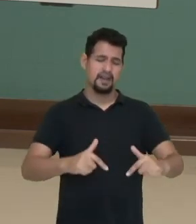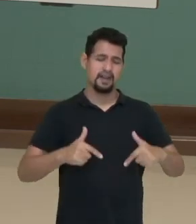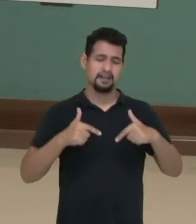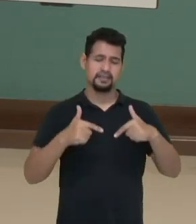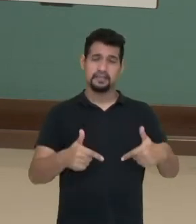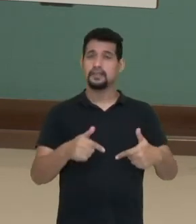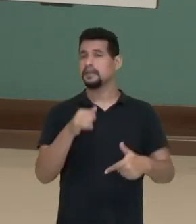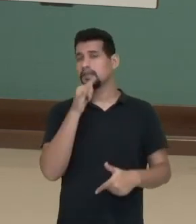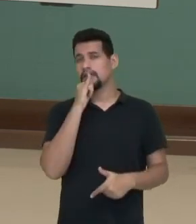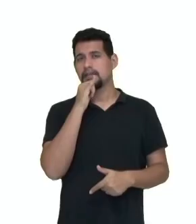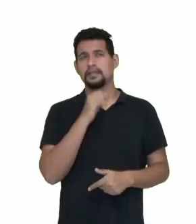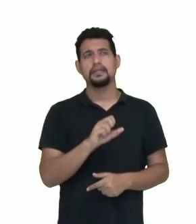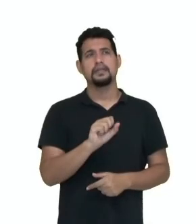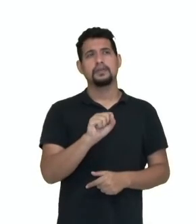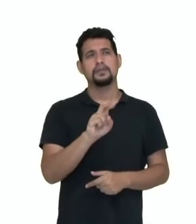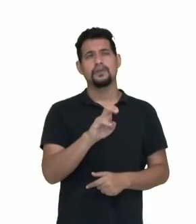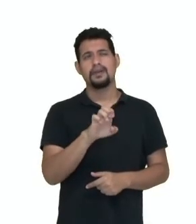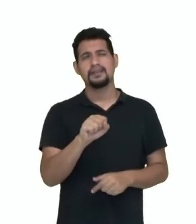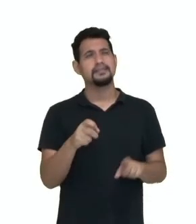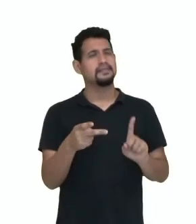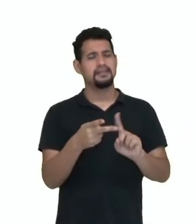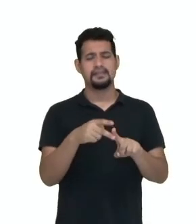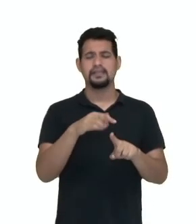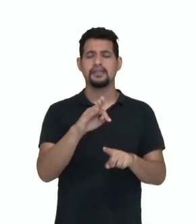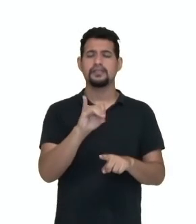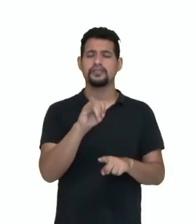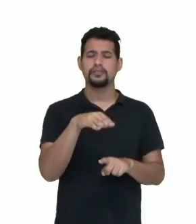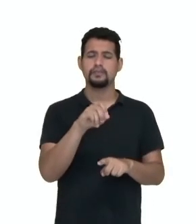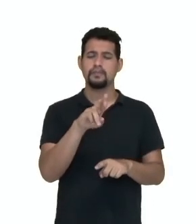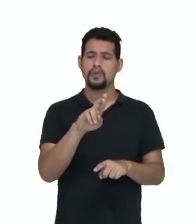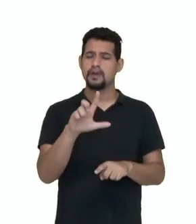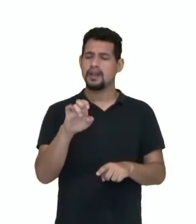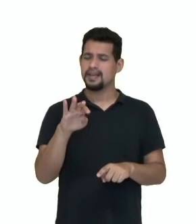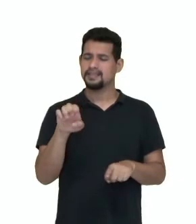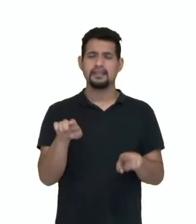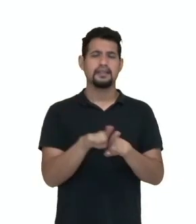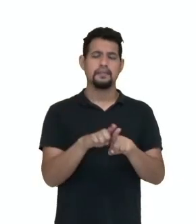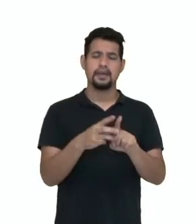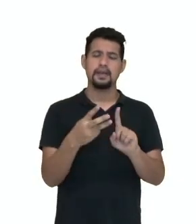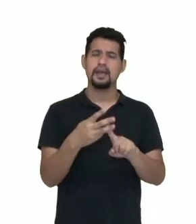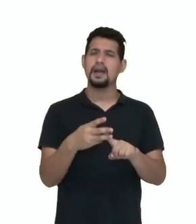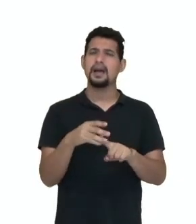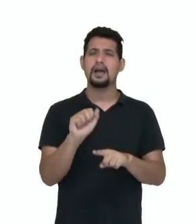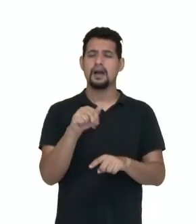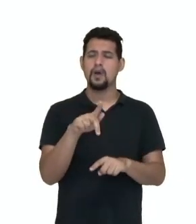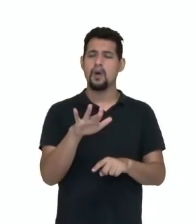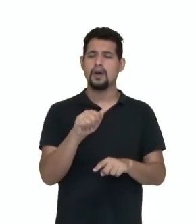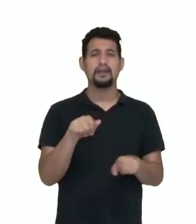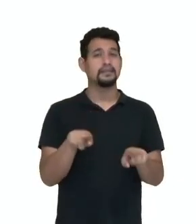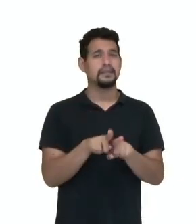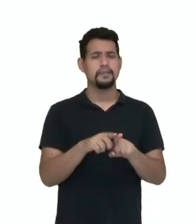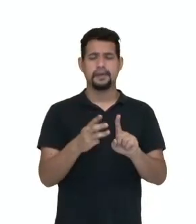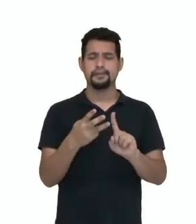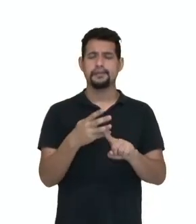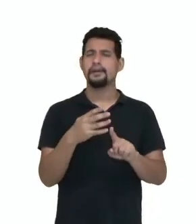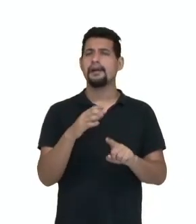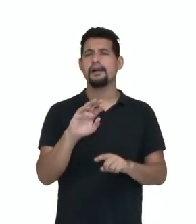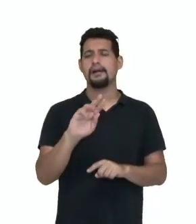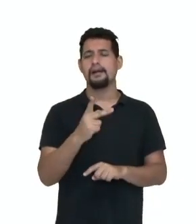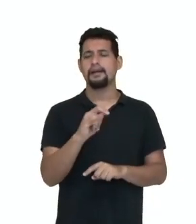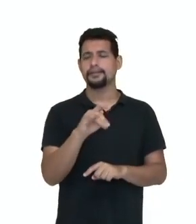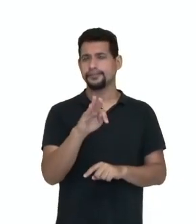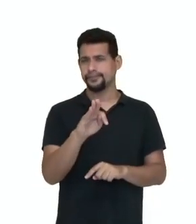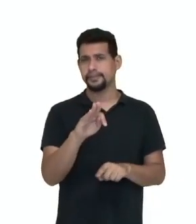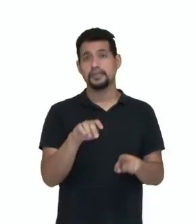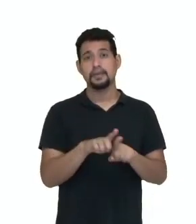no Canal de Suez, como no Timor-Leste, Angola e aqui a imagem que a gente viu no Haiti. Então, aí